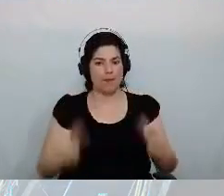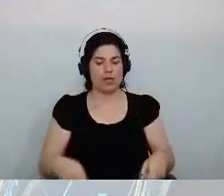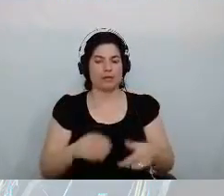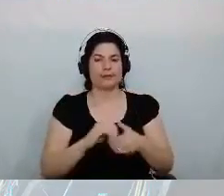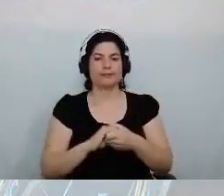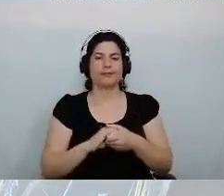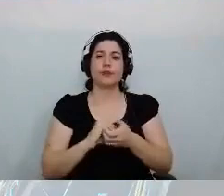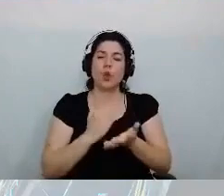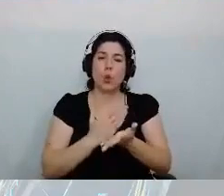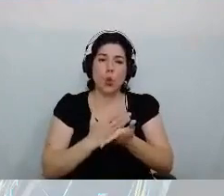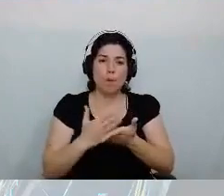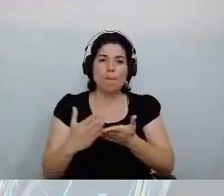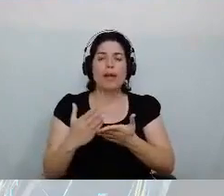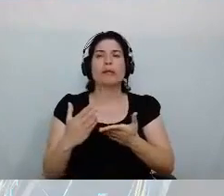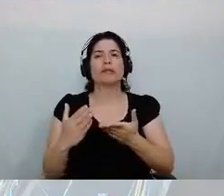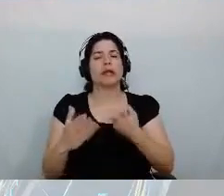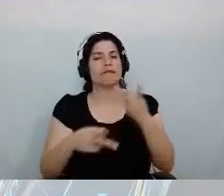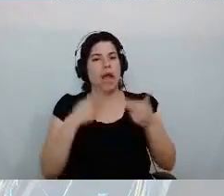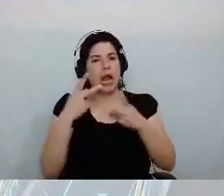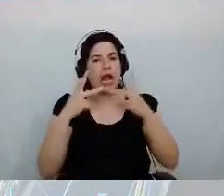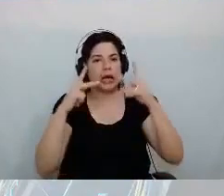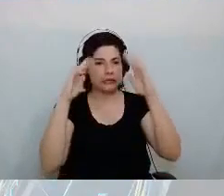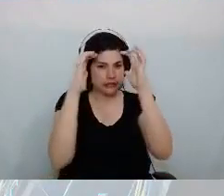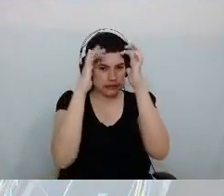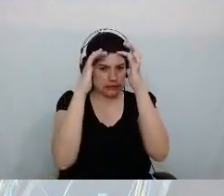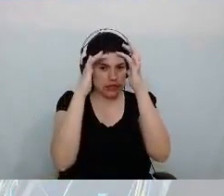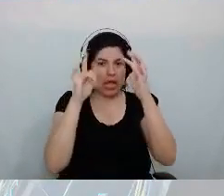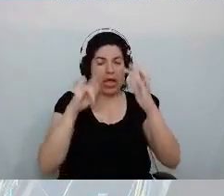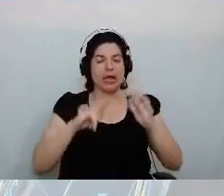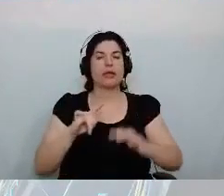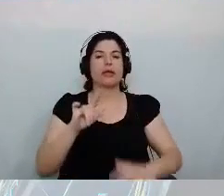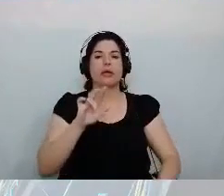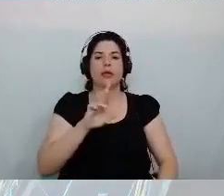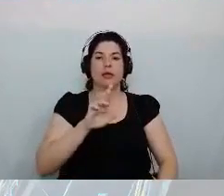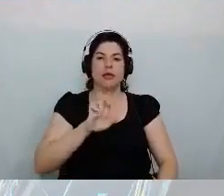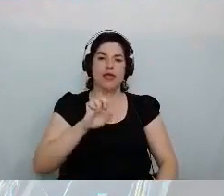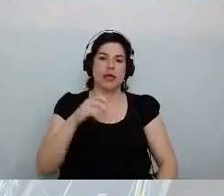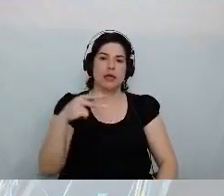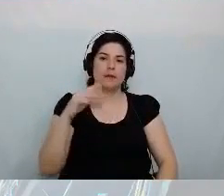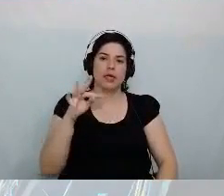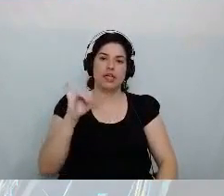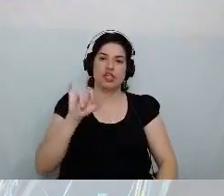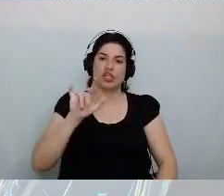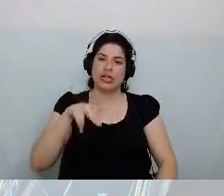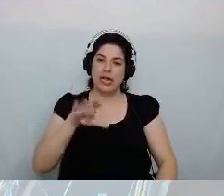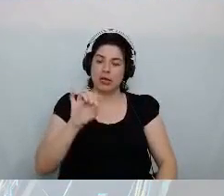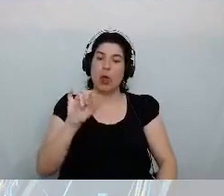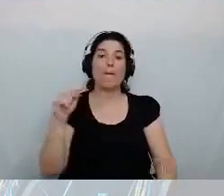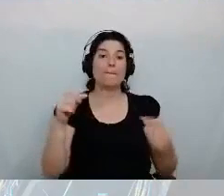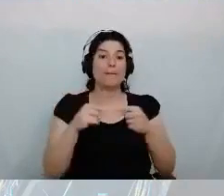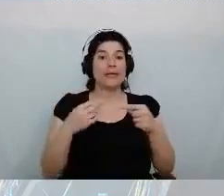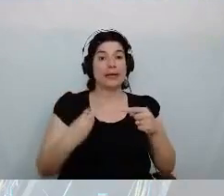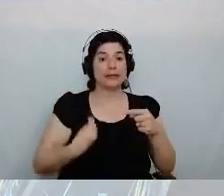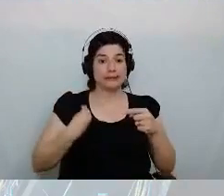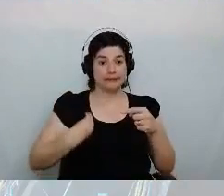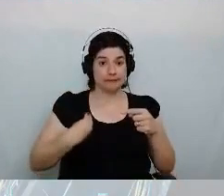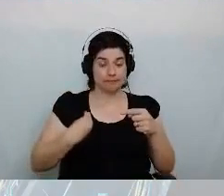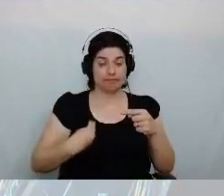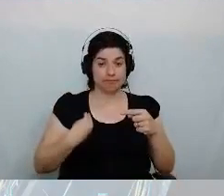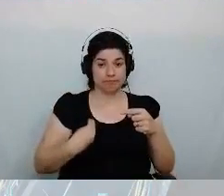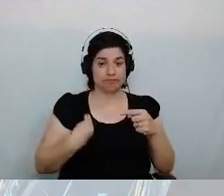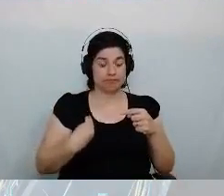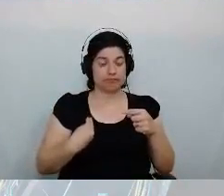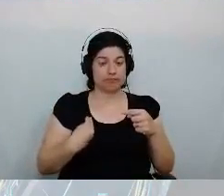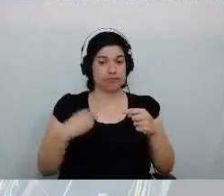a falar sobre o cérebro reptiliano, a gente está falando de sobrevivência. Tá bom? O cérebro reptiliano